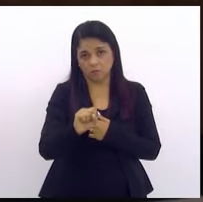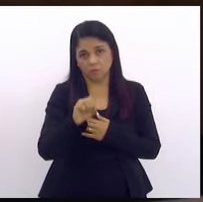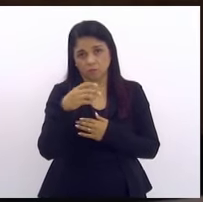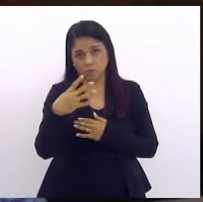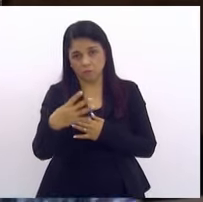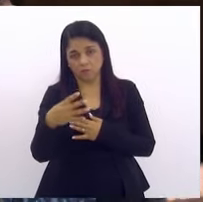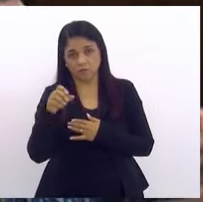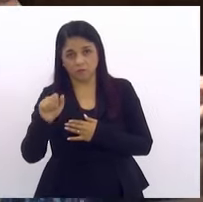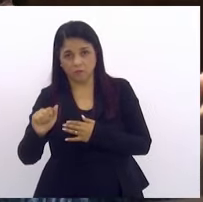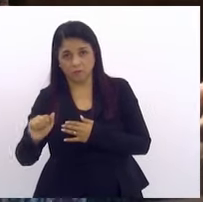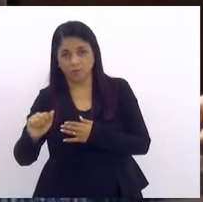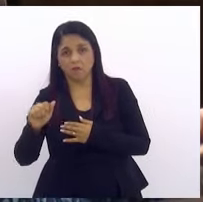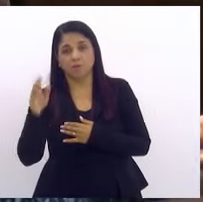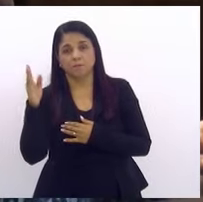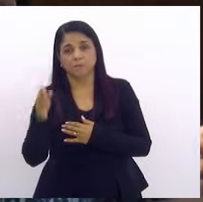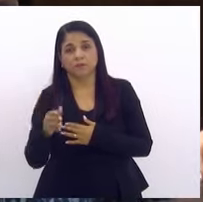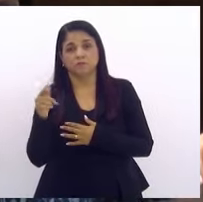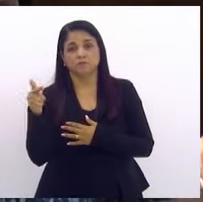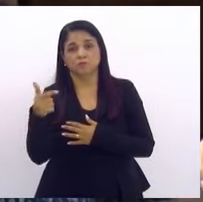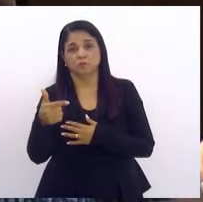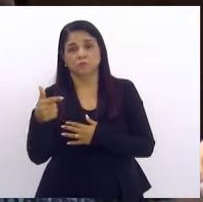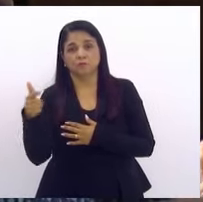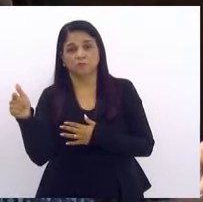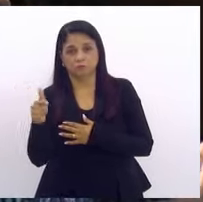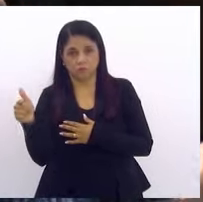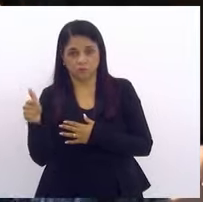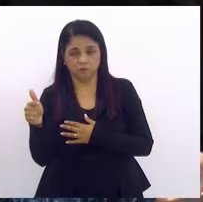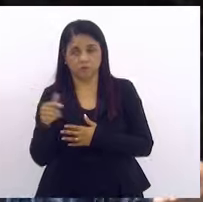6484A de 2022.